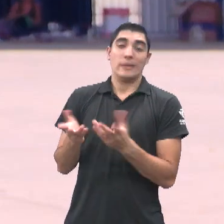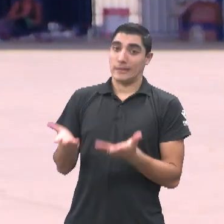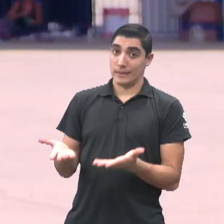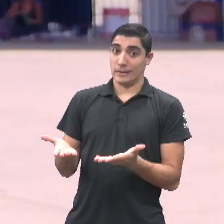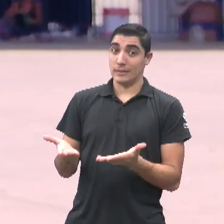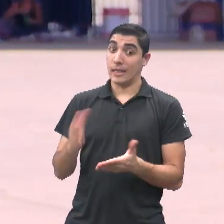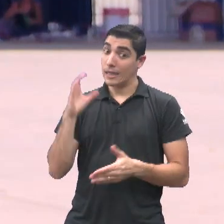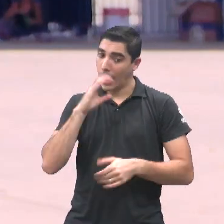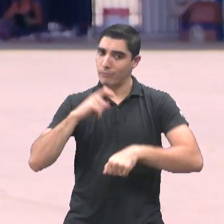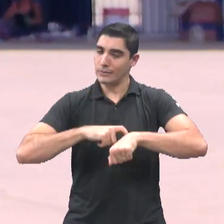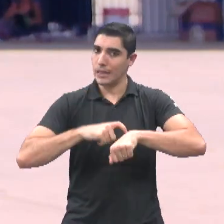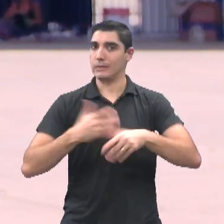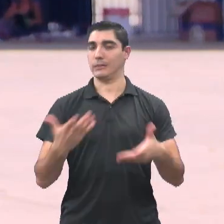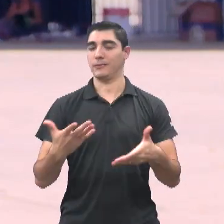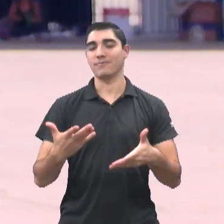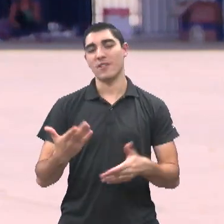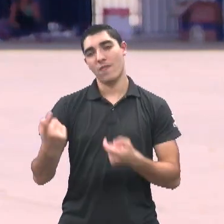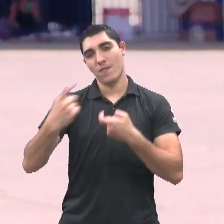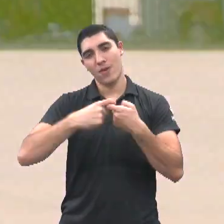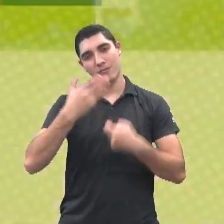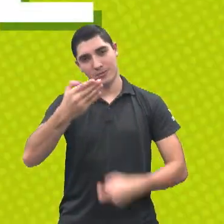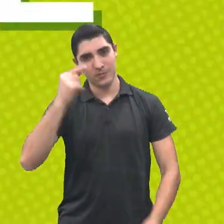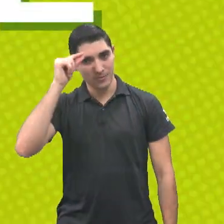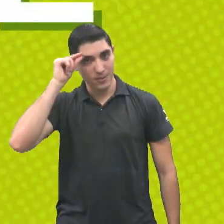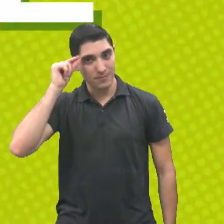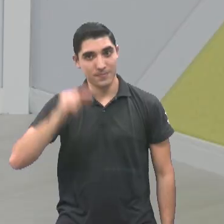curto. Volto com você no estúdio. Forte abraço.